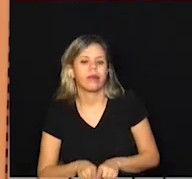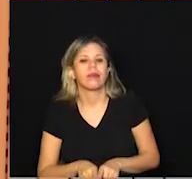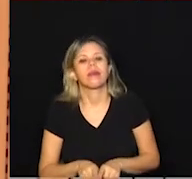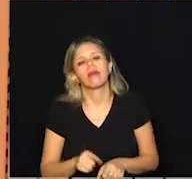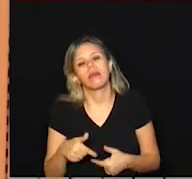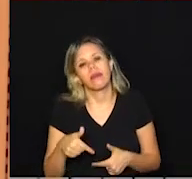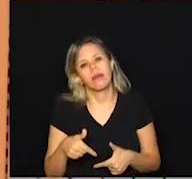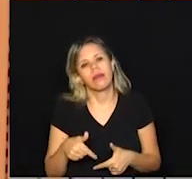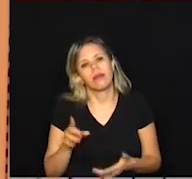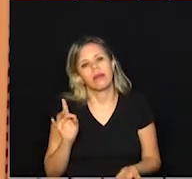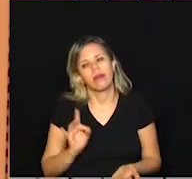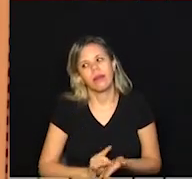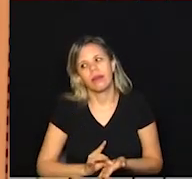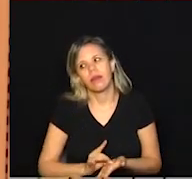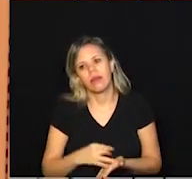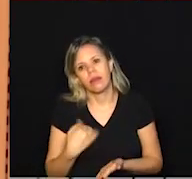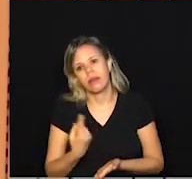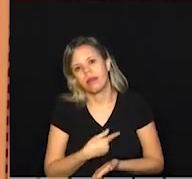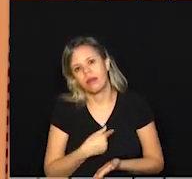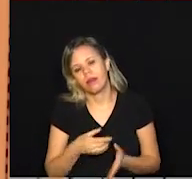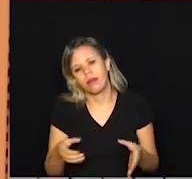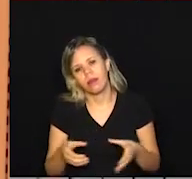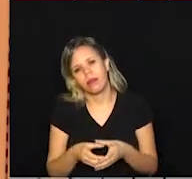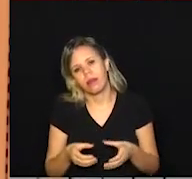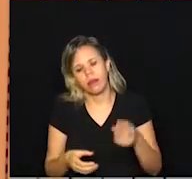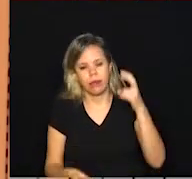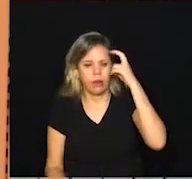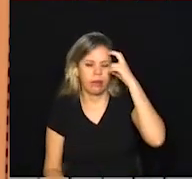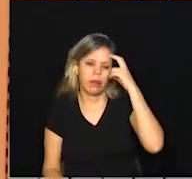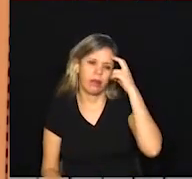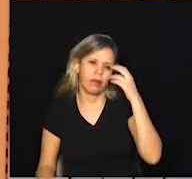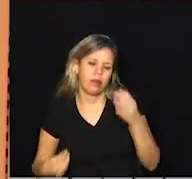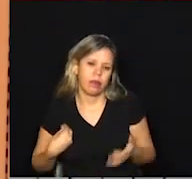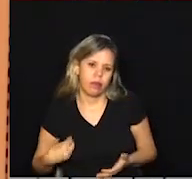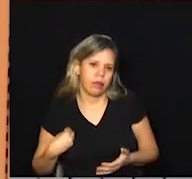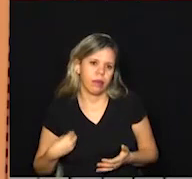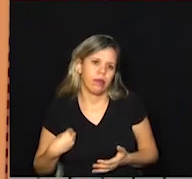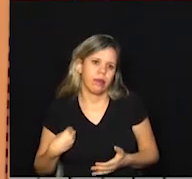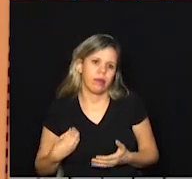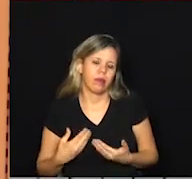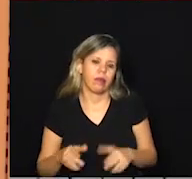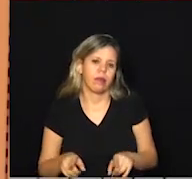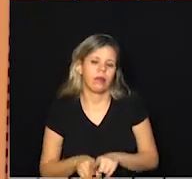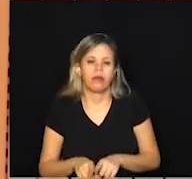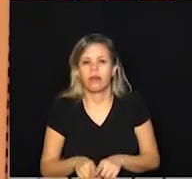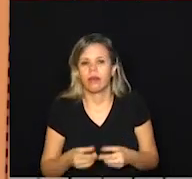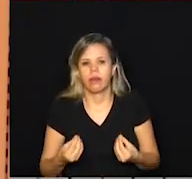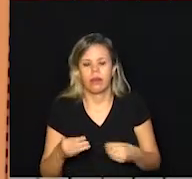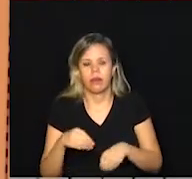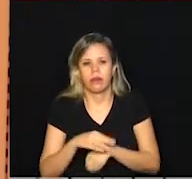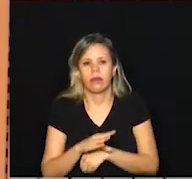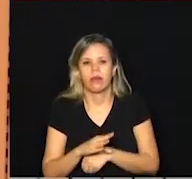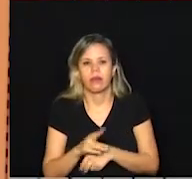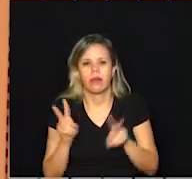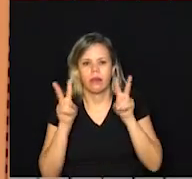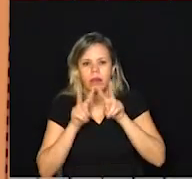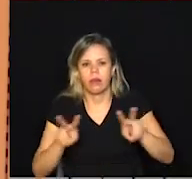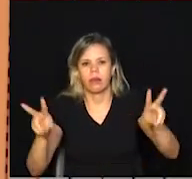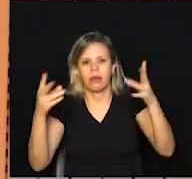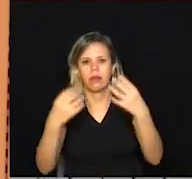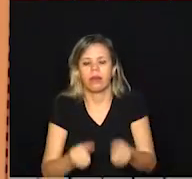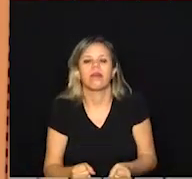atividade efetiva que nós da comissão de Cultura Estamos nos lançando é dar visibilidade